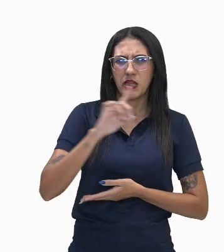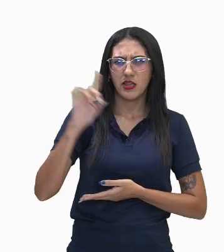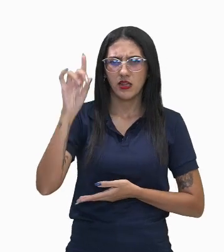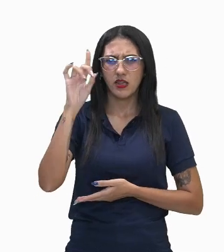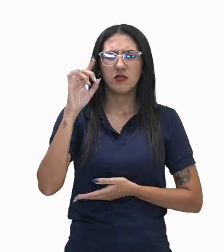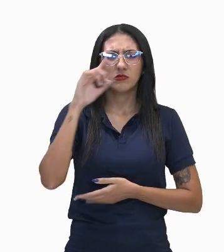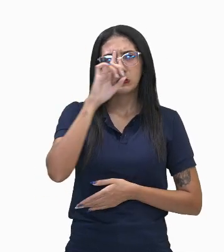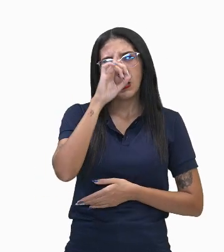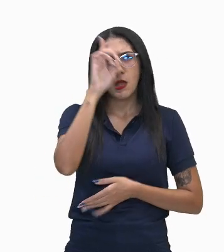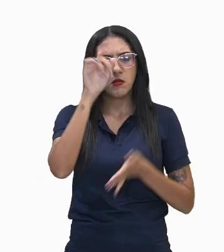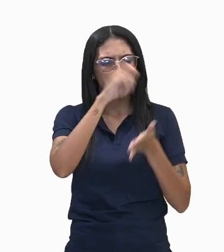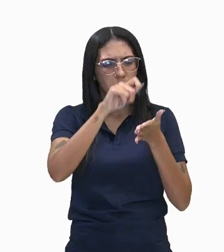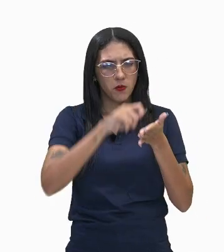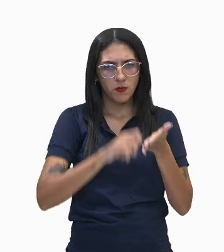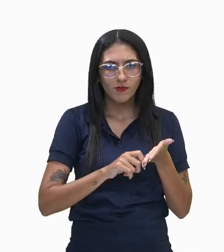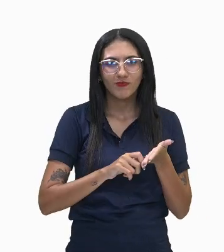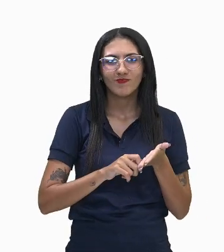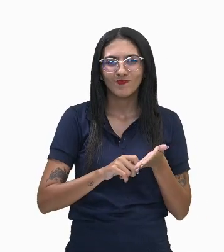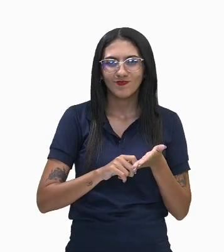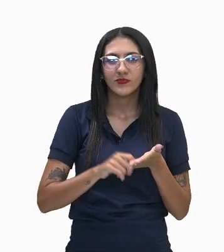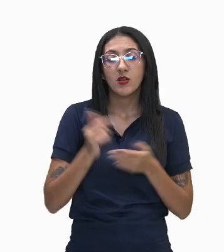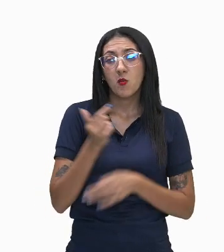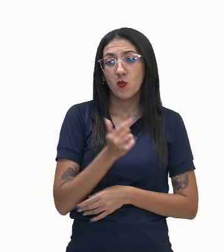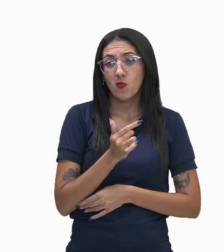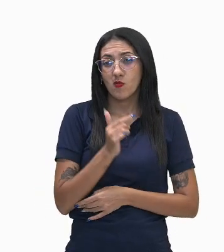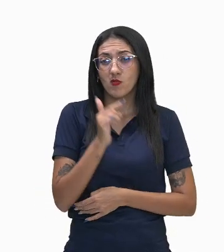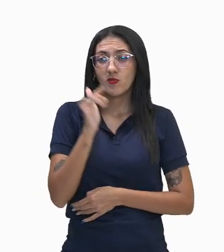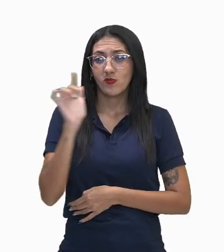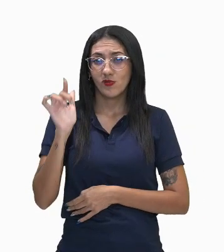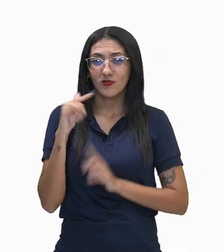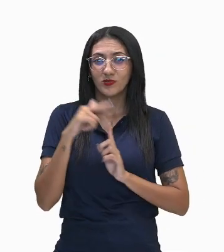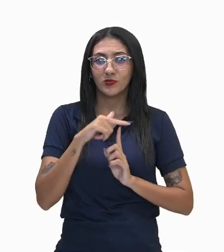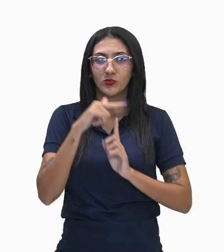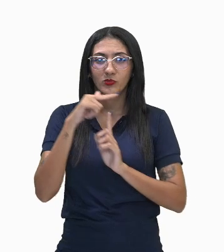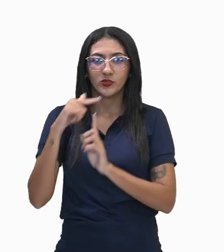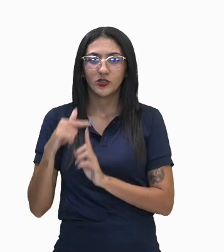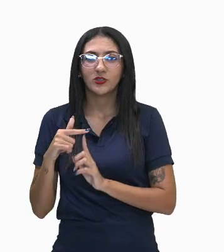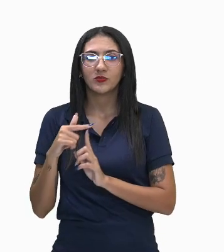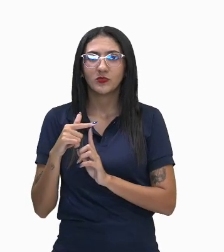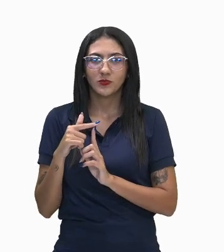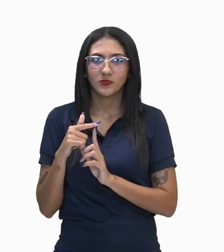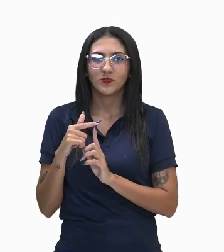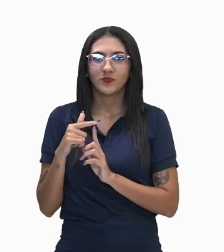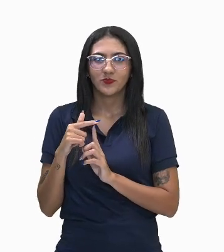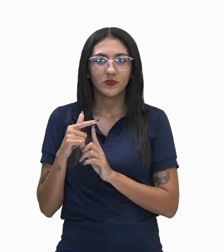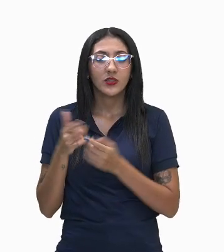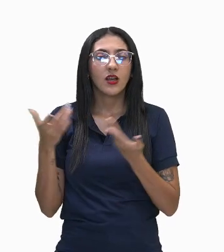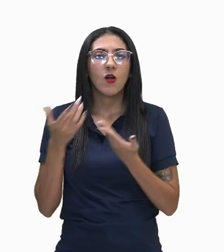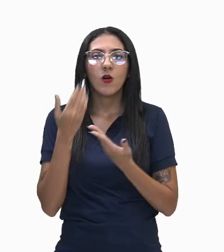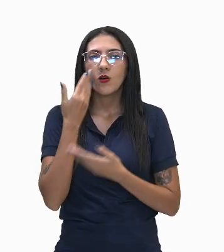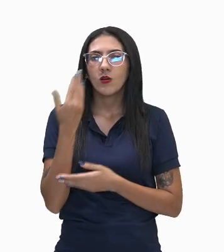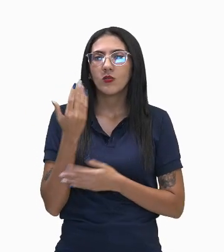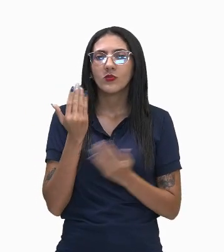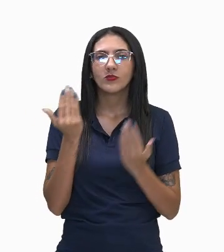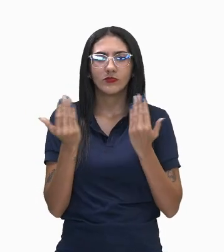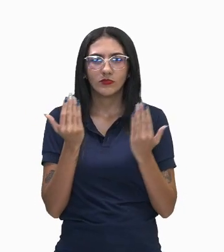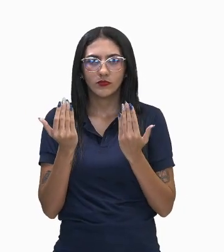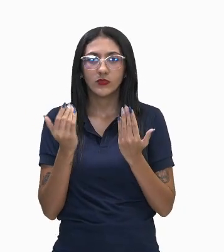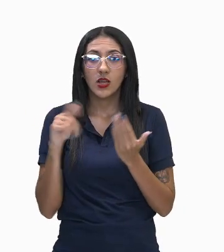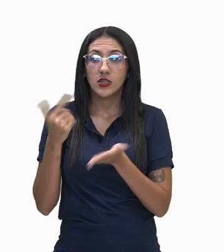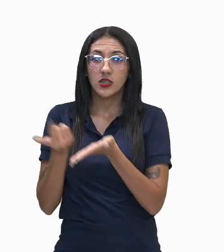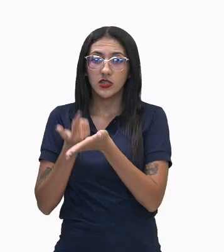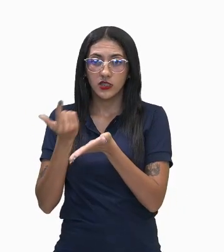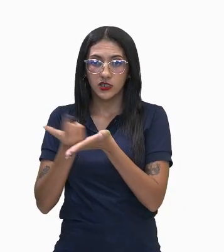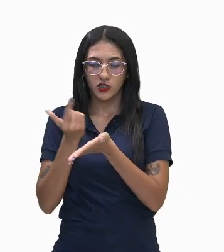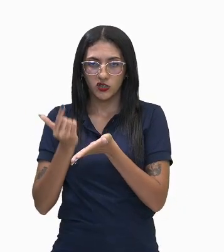divino superior. Por outro lado, olha só, os escritos sagrados são produzidos também dentro